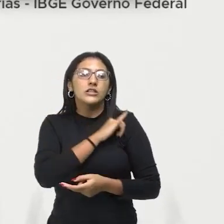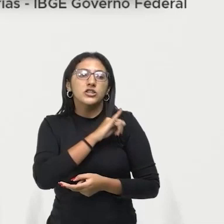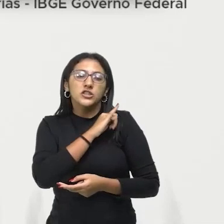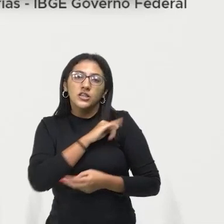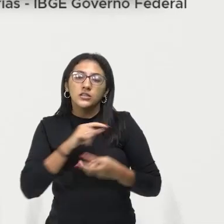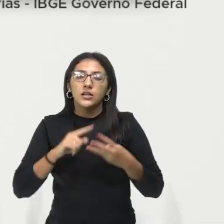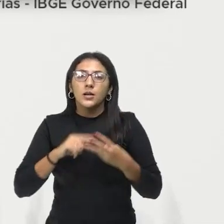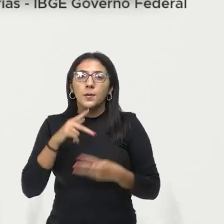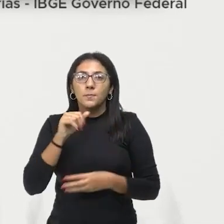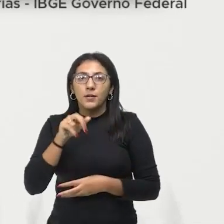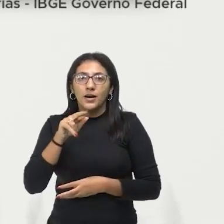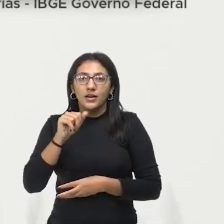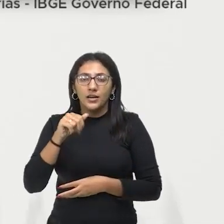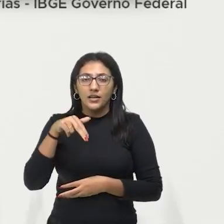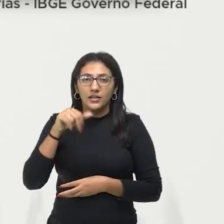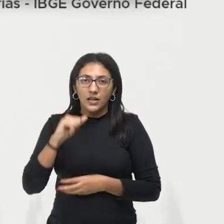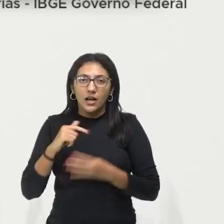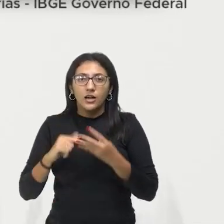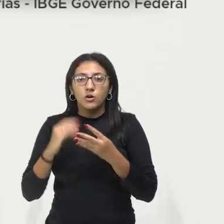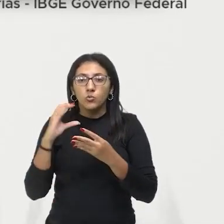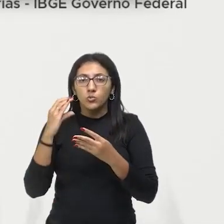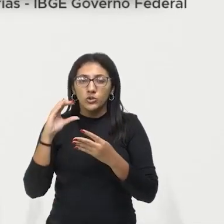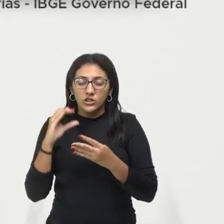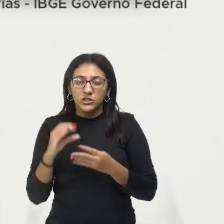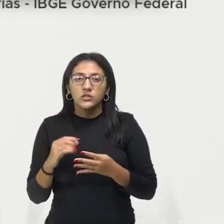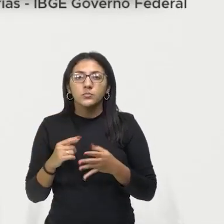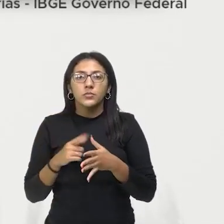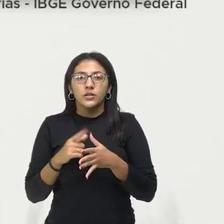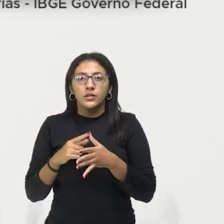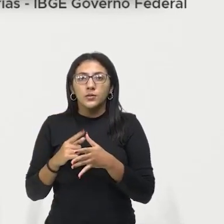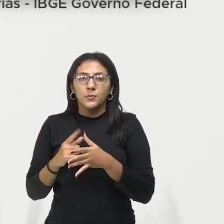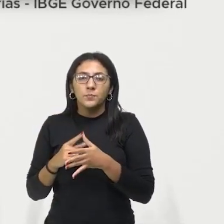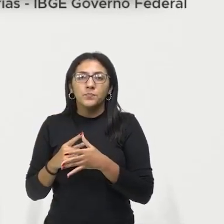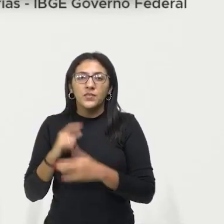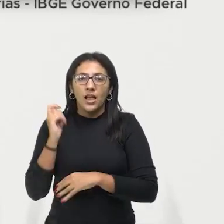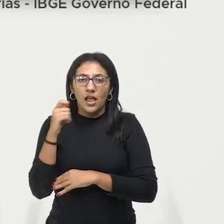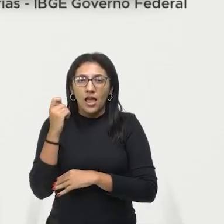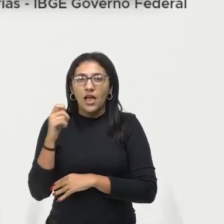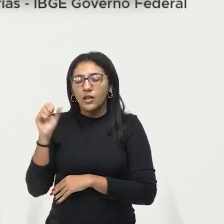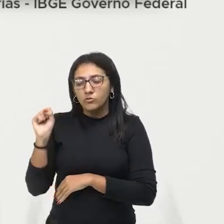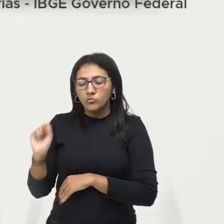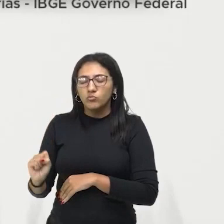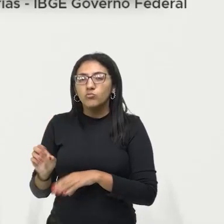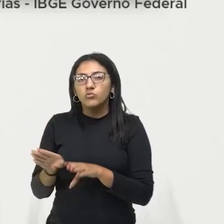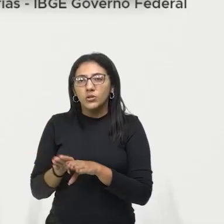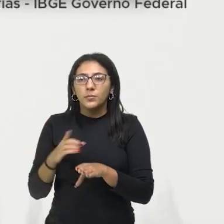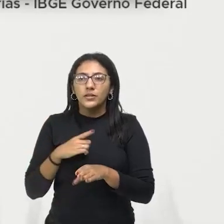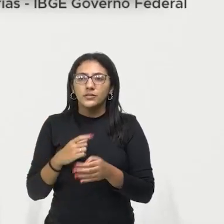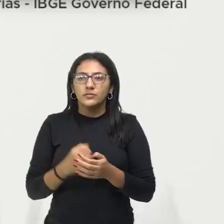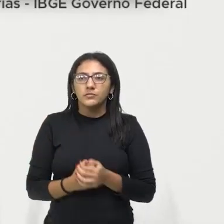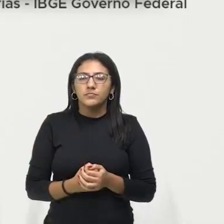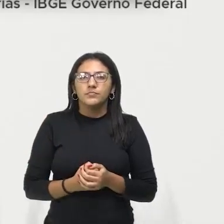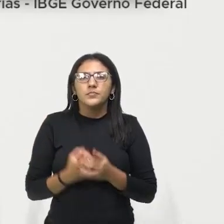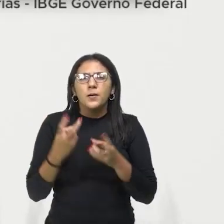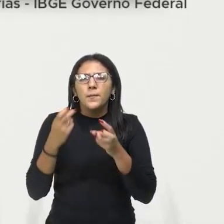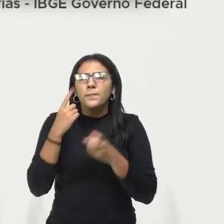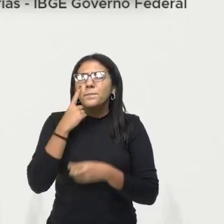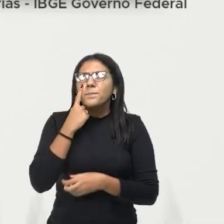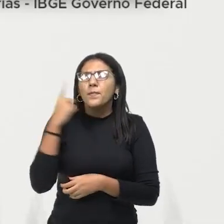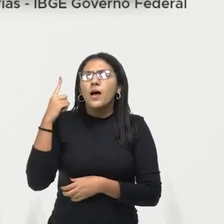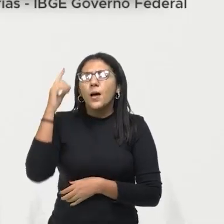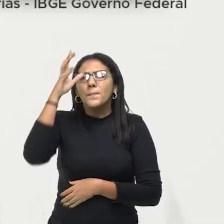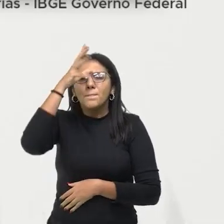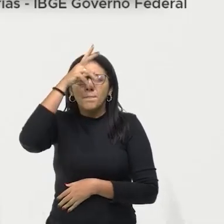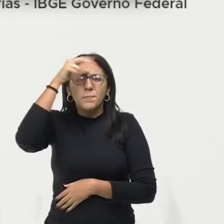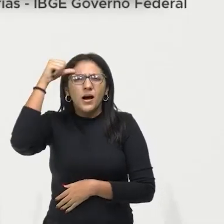vendo? Então, é São Paulo, Rio de Janeiro, Paraná e Curitiba. Rio Grande do Sul também nós temos uma concentração